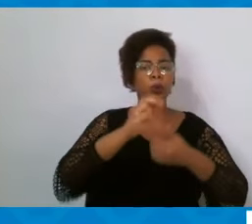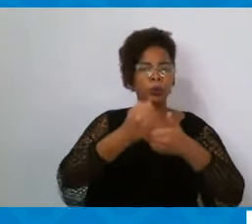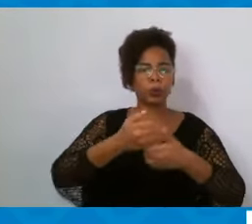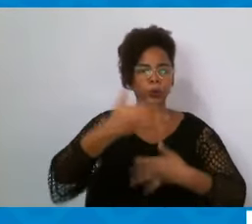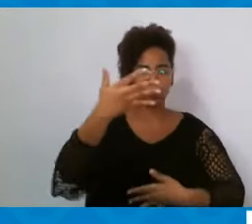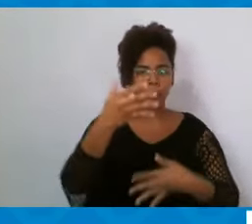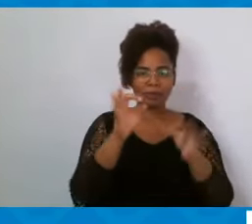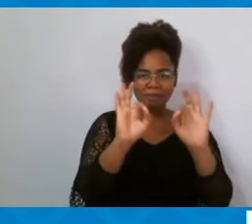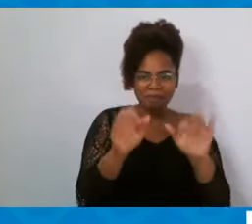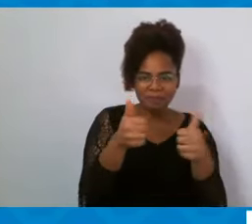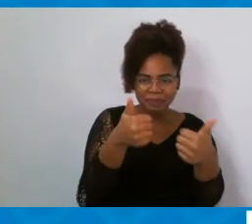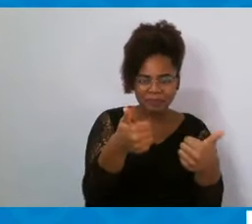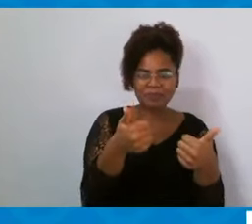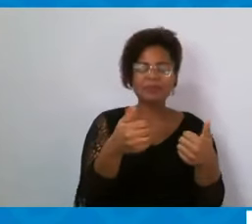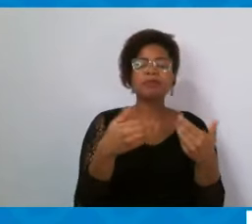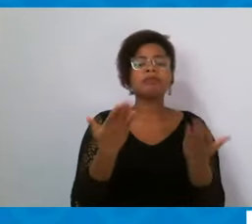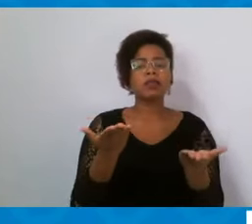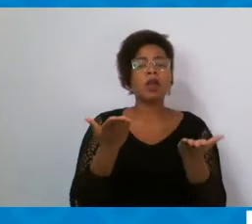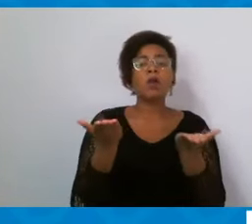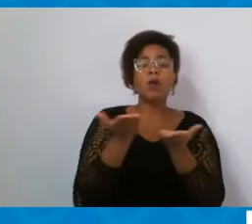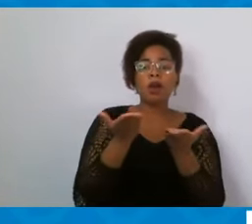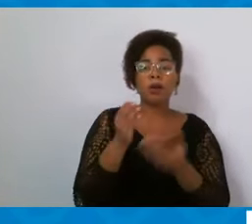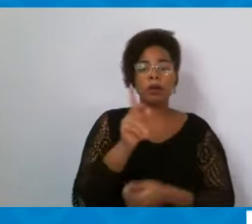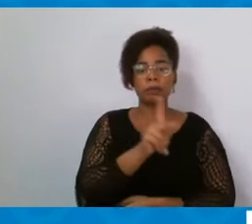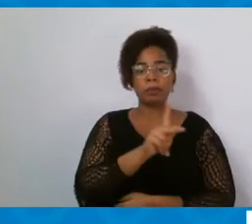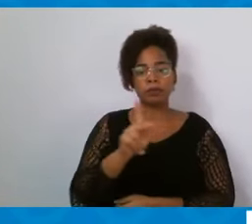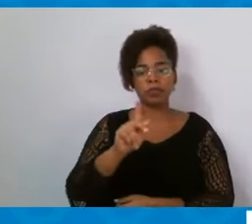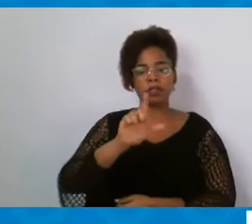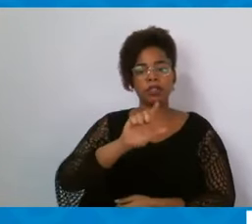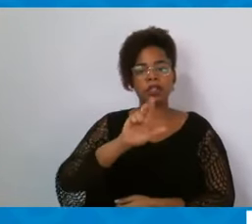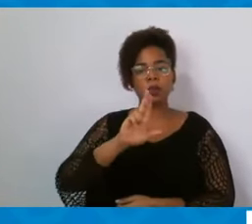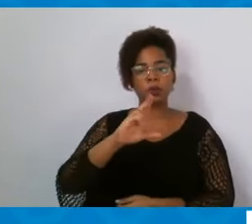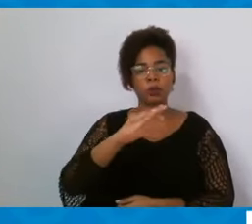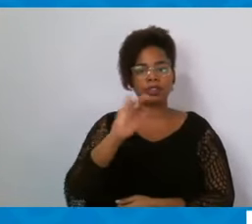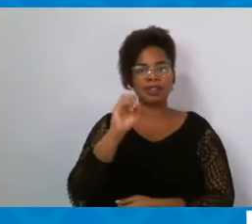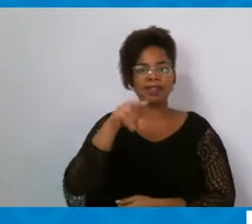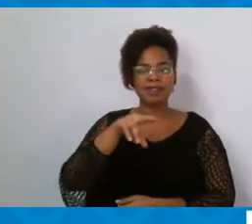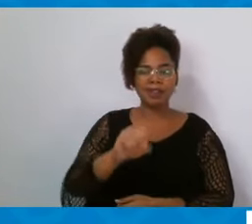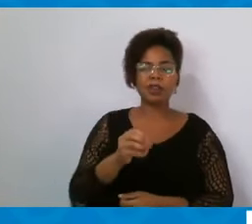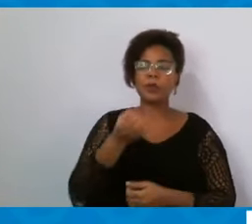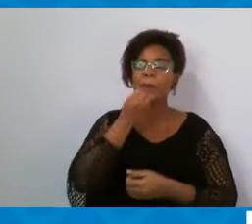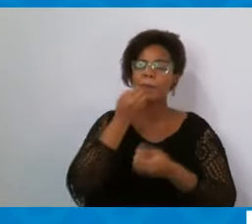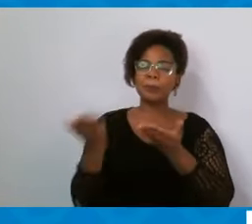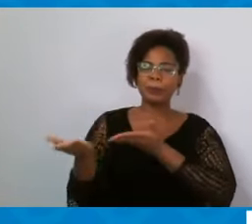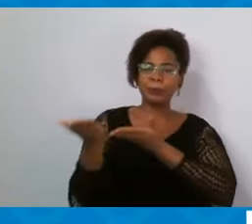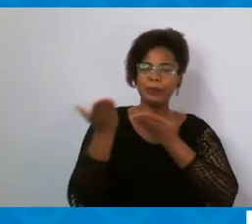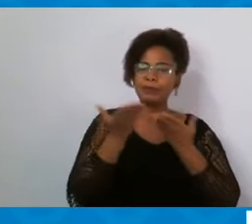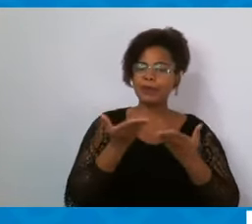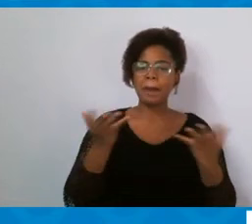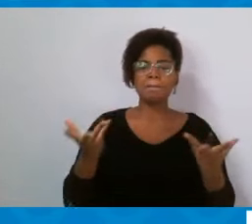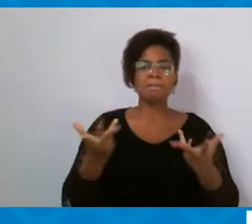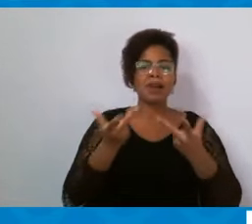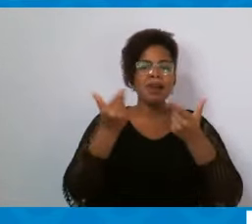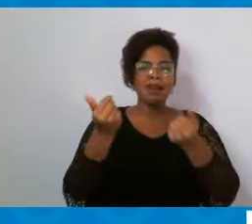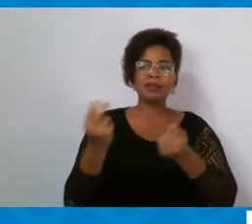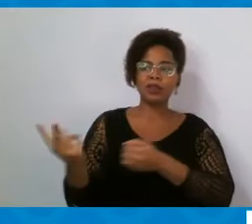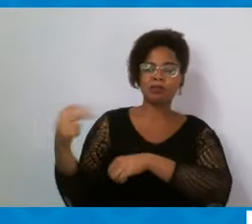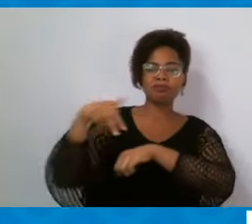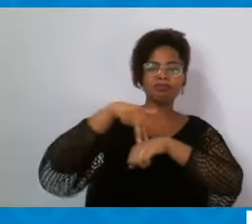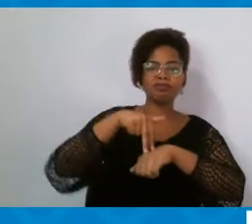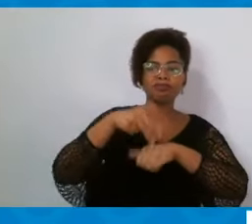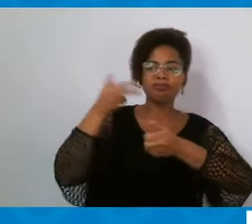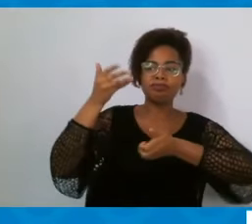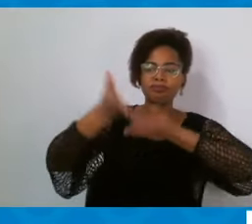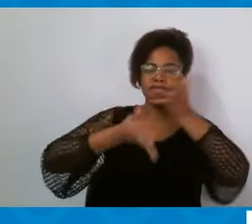ok? Bom, professor Luciano, seja muito bem-vindo. É uma honra para nós recebê-lo e ter a